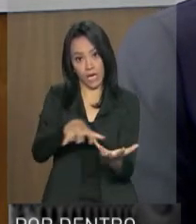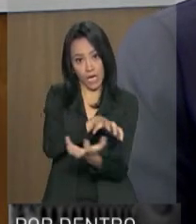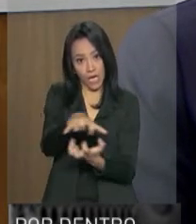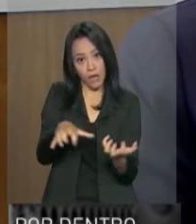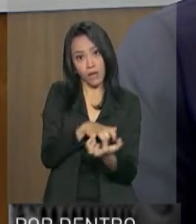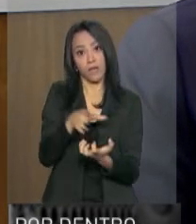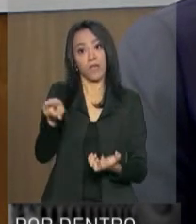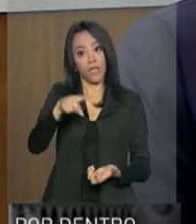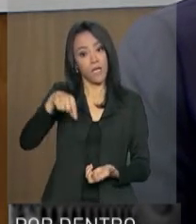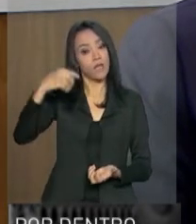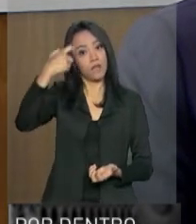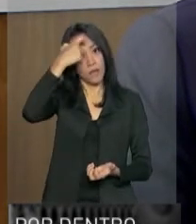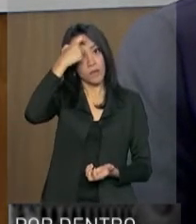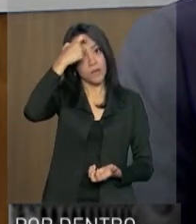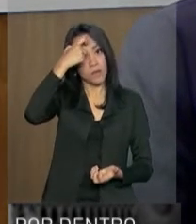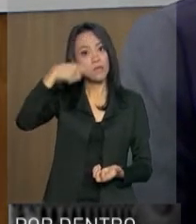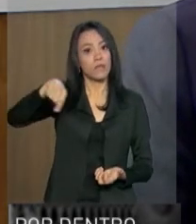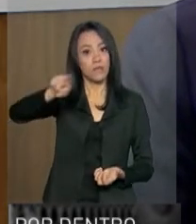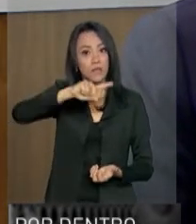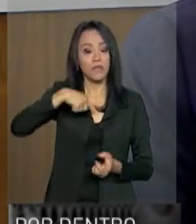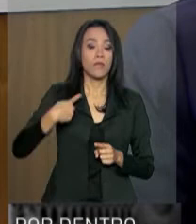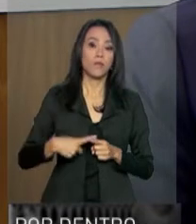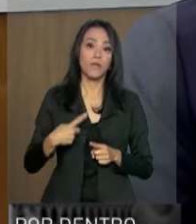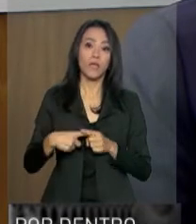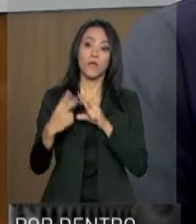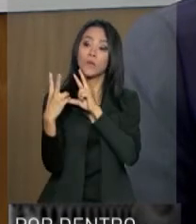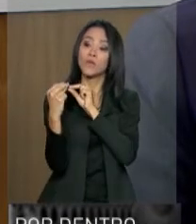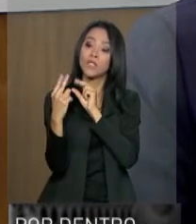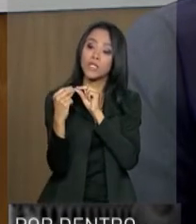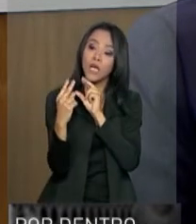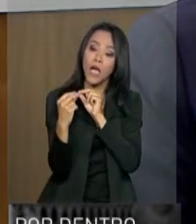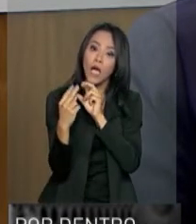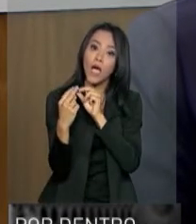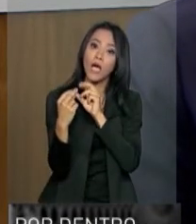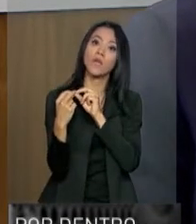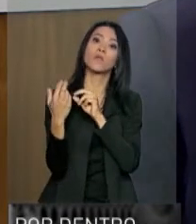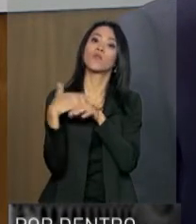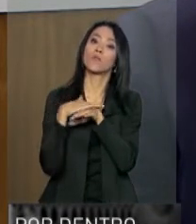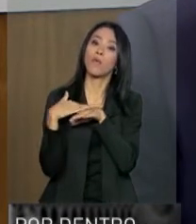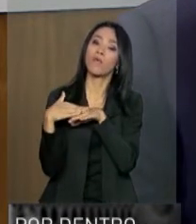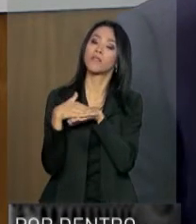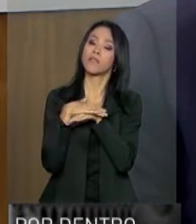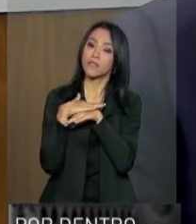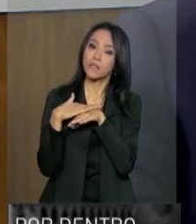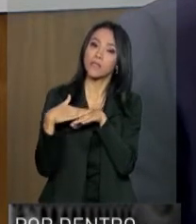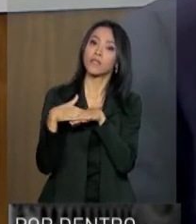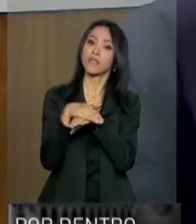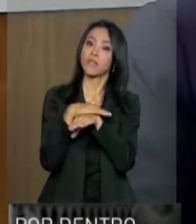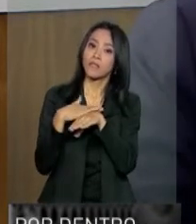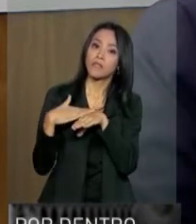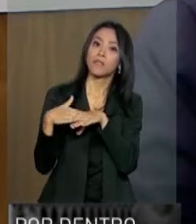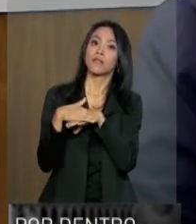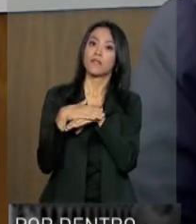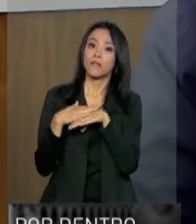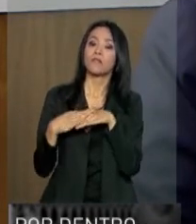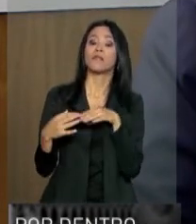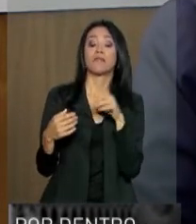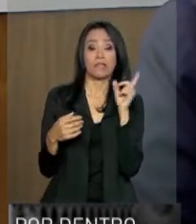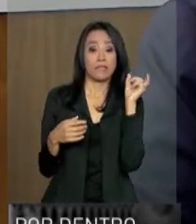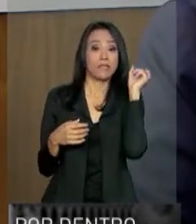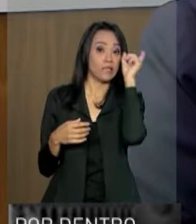funcionários porque o diálogo tem sido a nossa marca apesar da enorme dificuldade